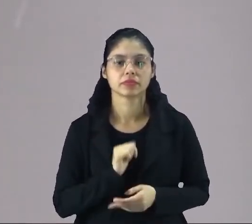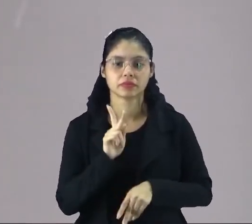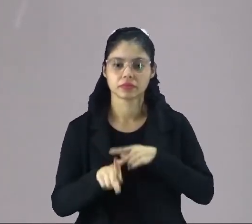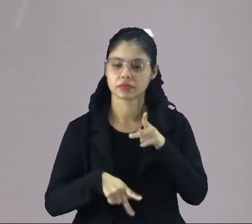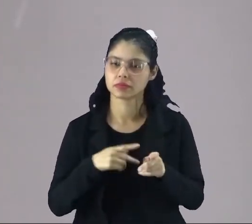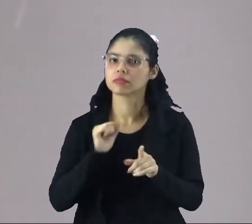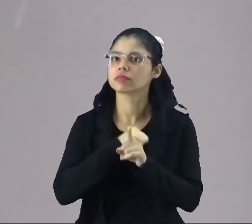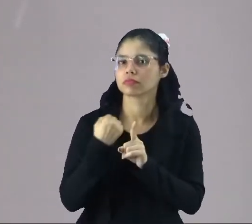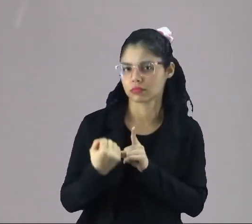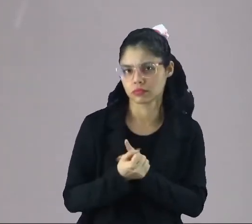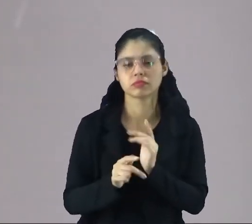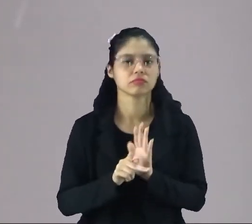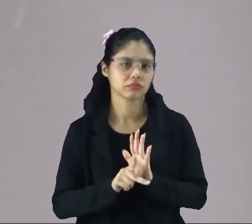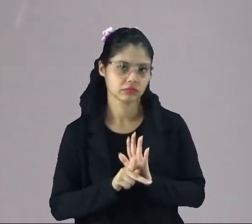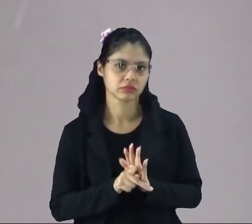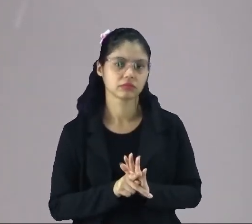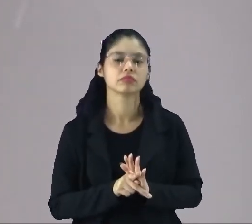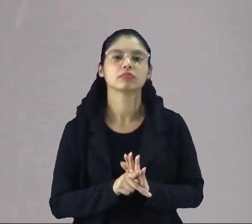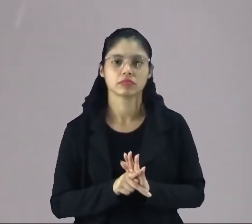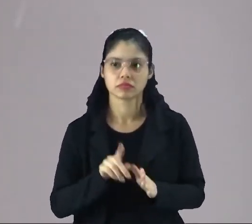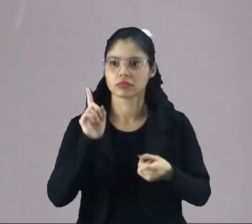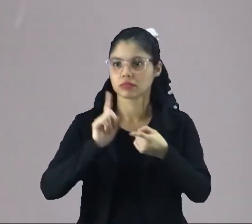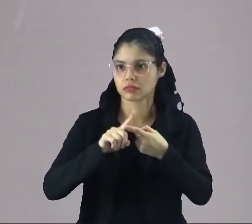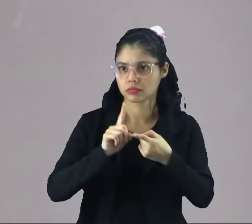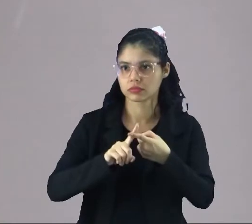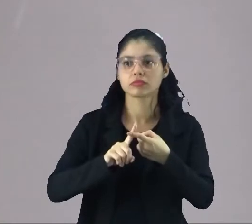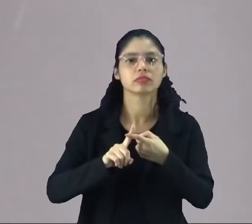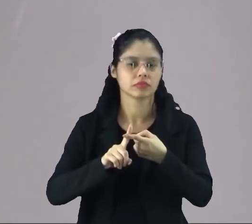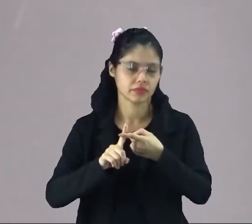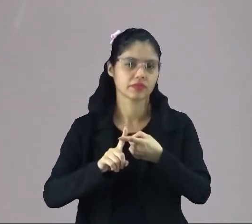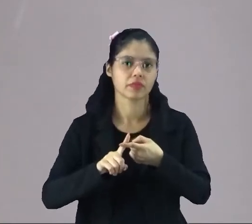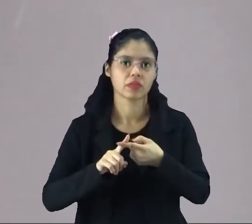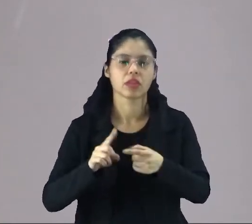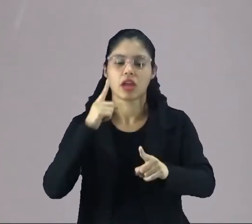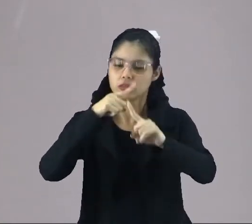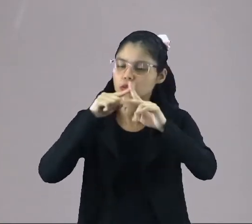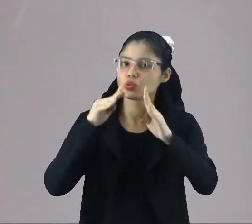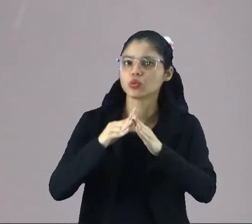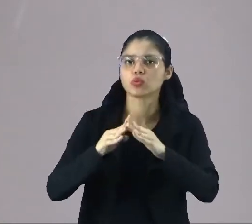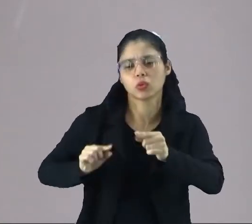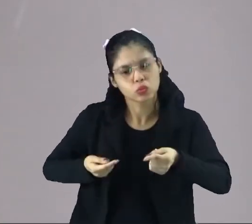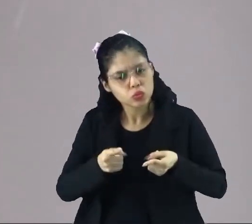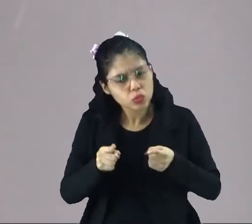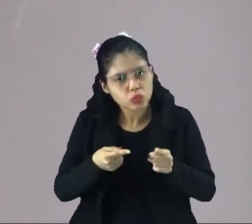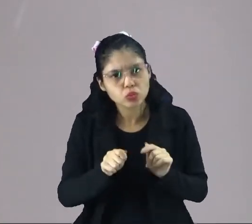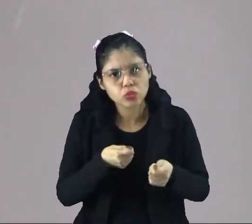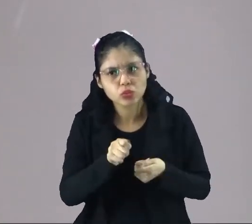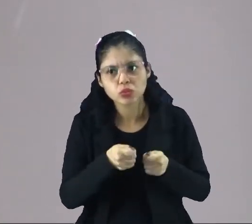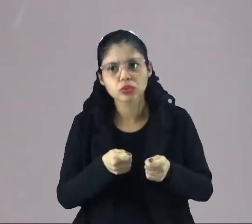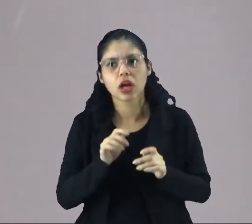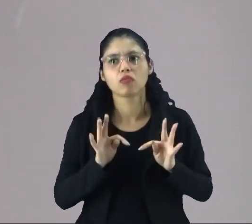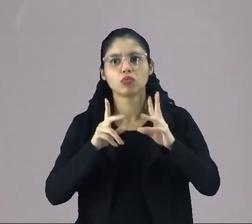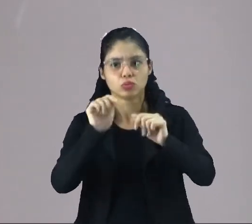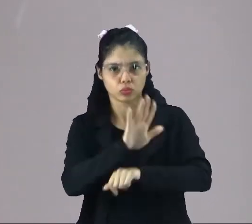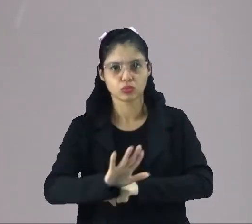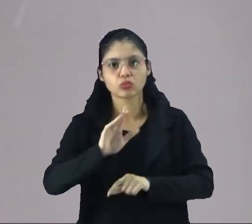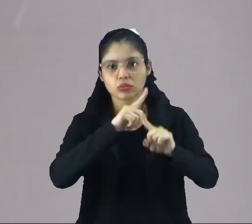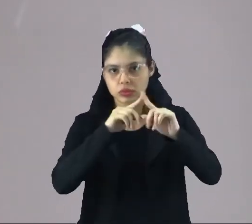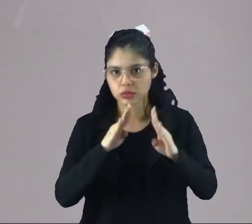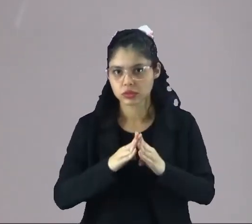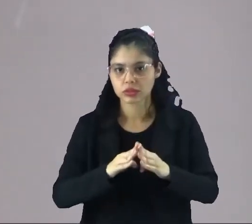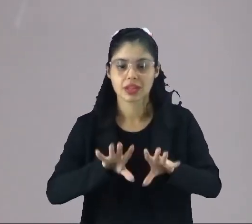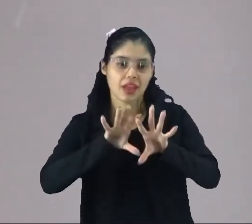da sociedade ali medieval. Por quê? Porque a Igreja era quem comandava a produção artística nesse período. E para ela,